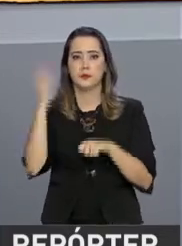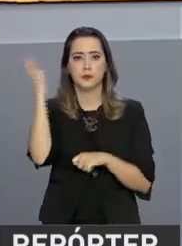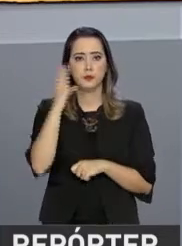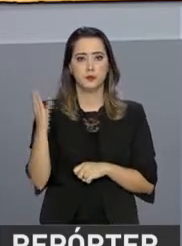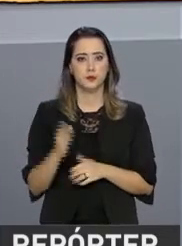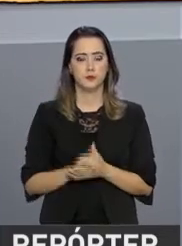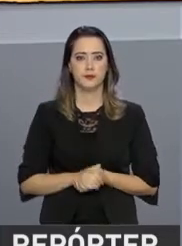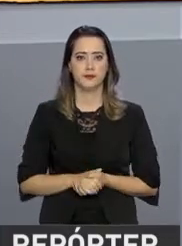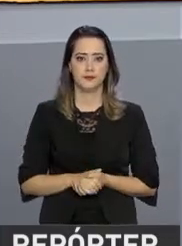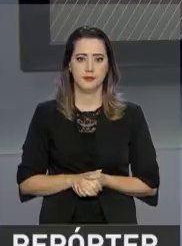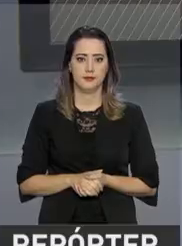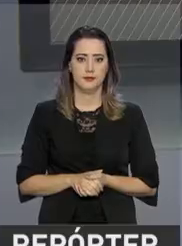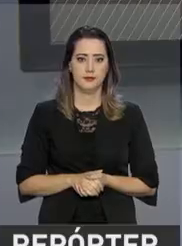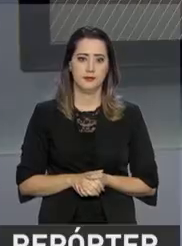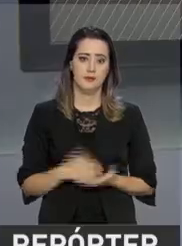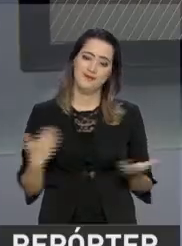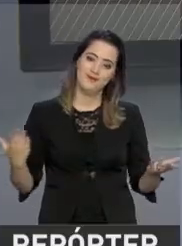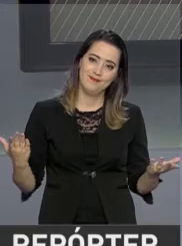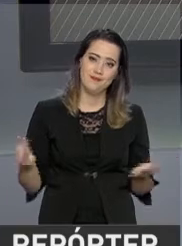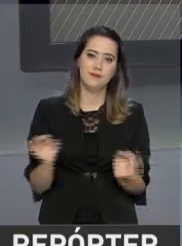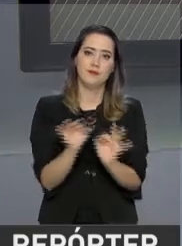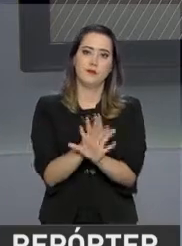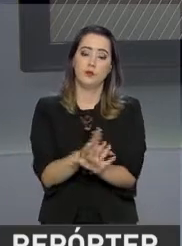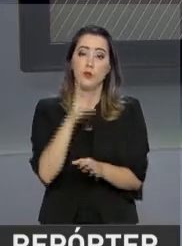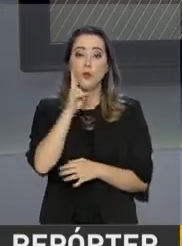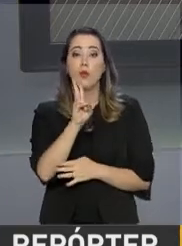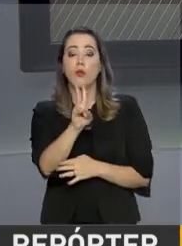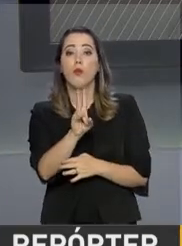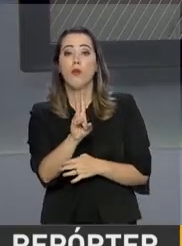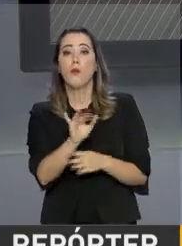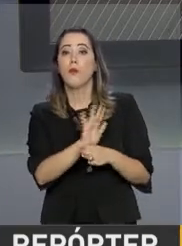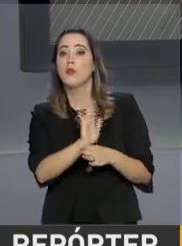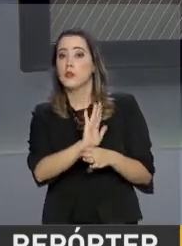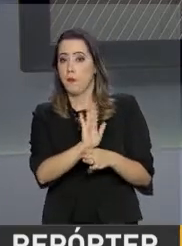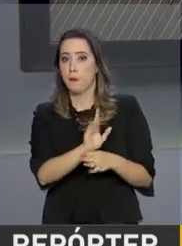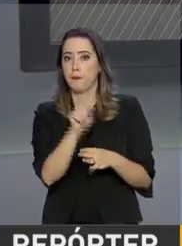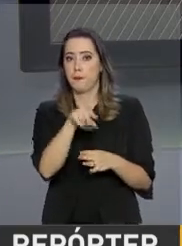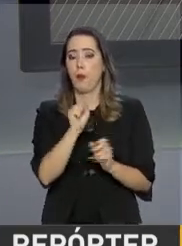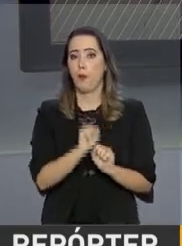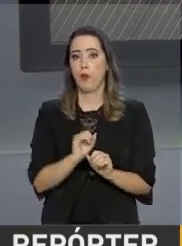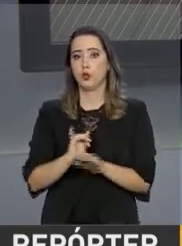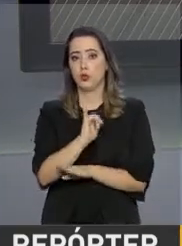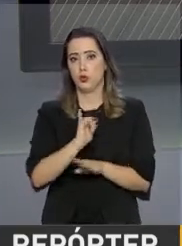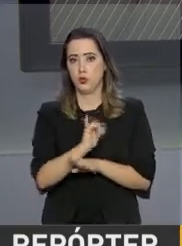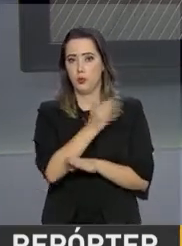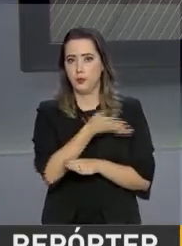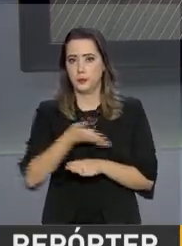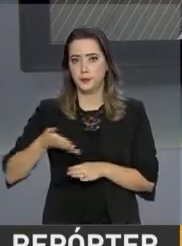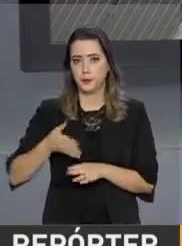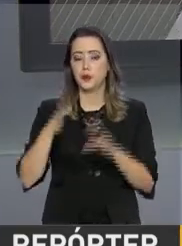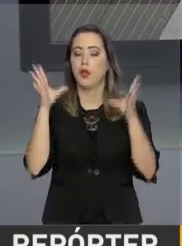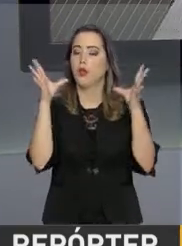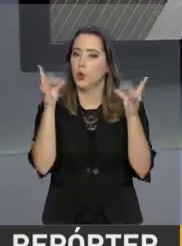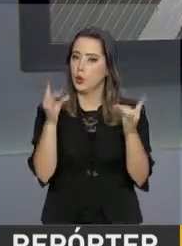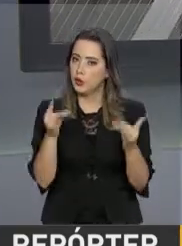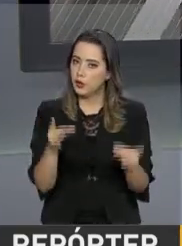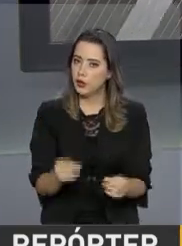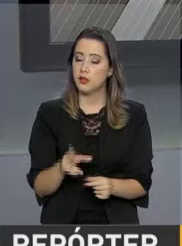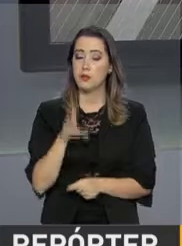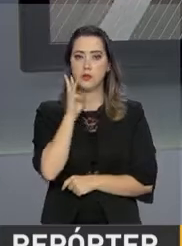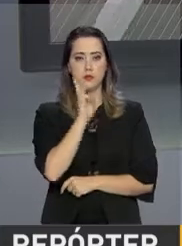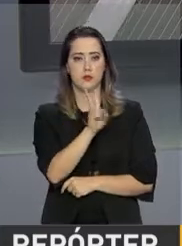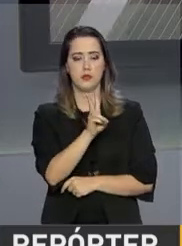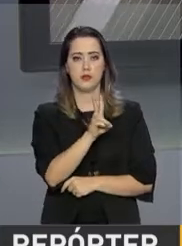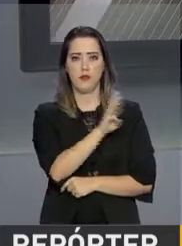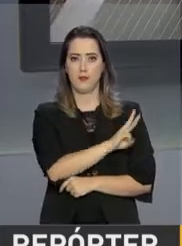economia brasileira. E a gente fica por aqui. Você pode rever as reportagens no YouTube. Toda a nossa programação também está na página